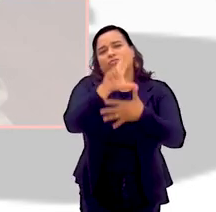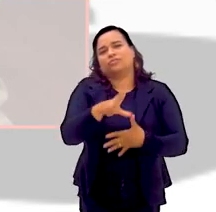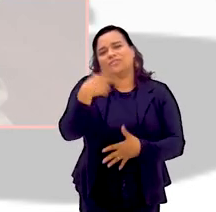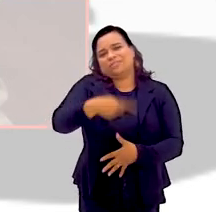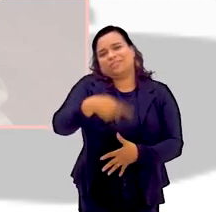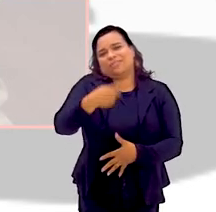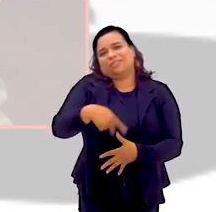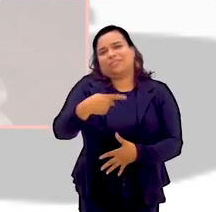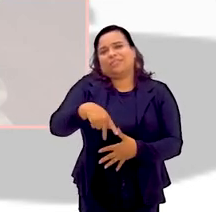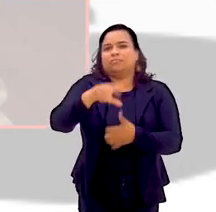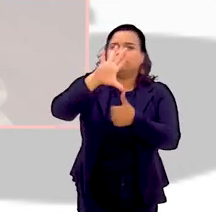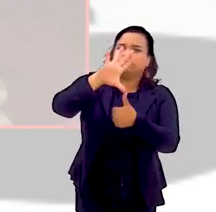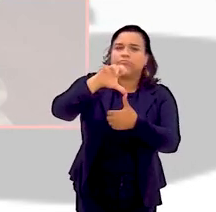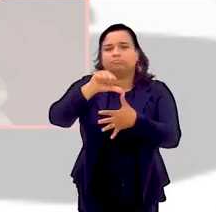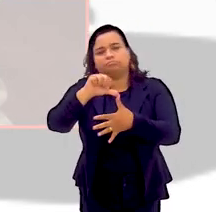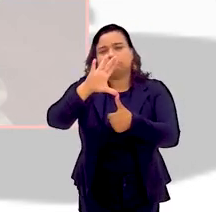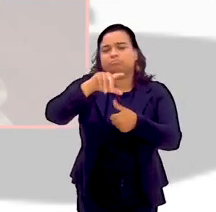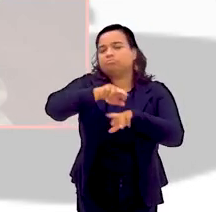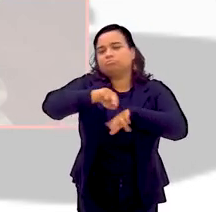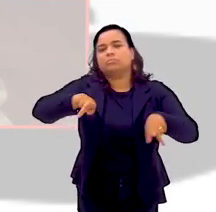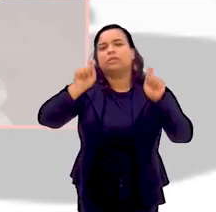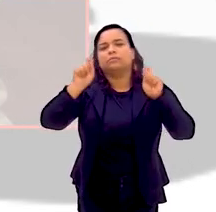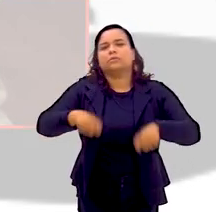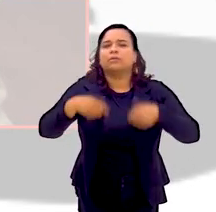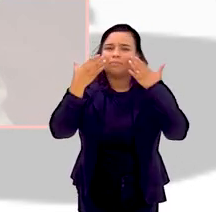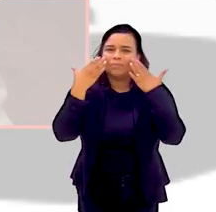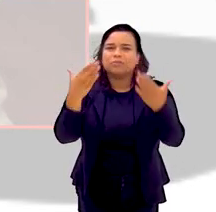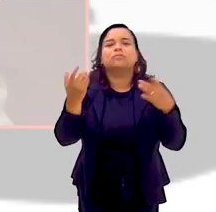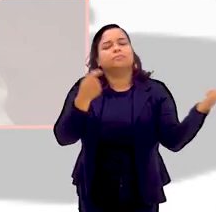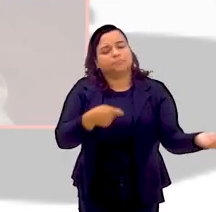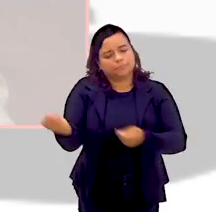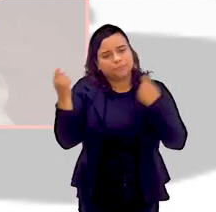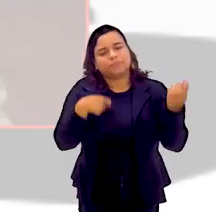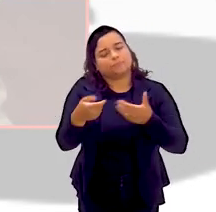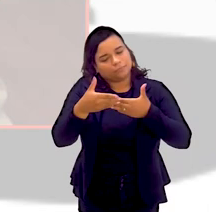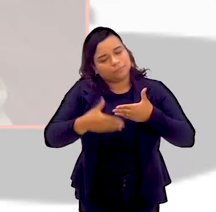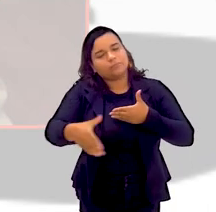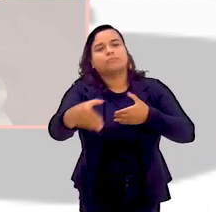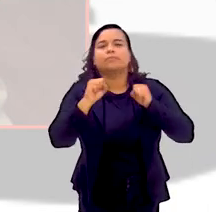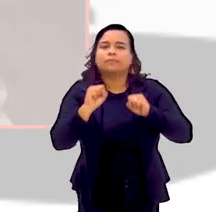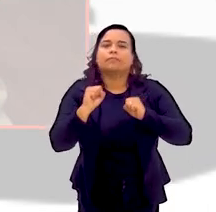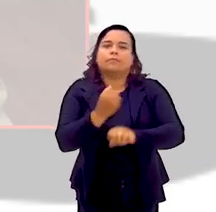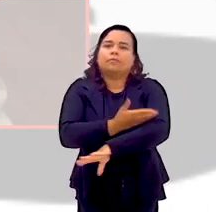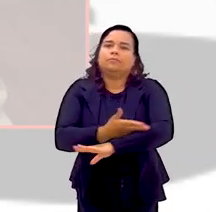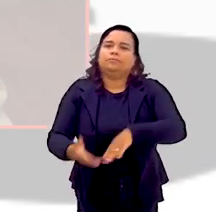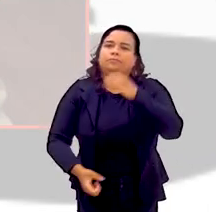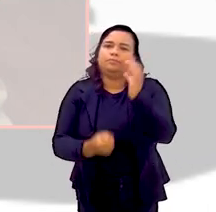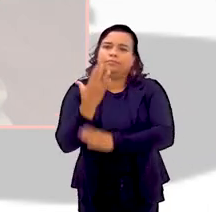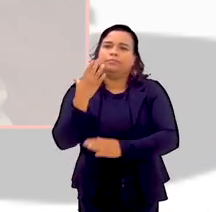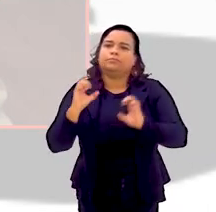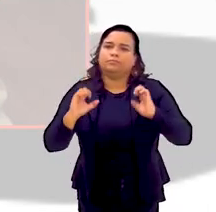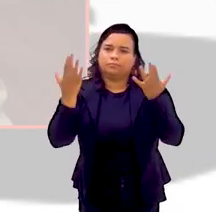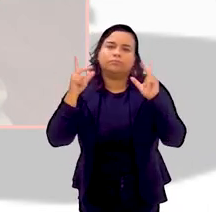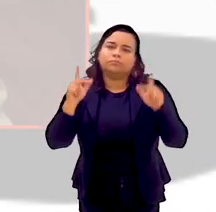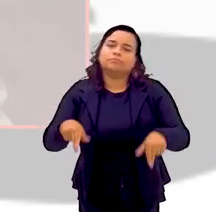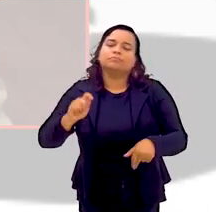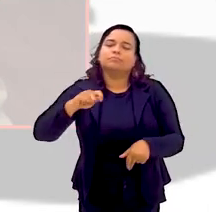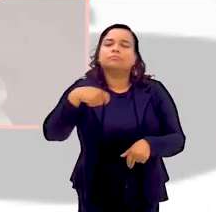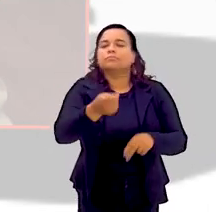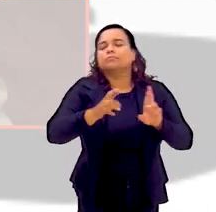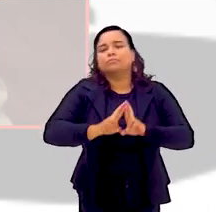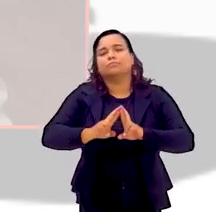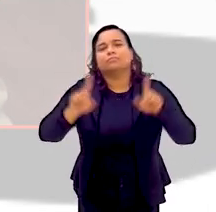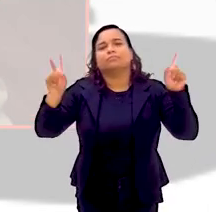nas Américas, que seja fundamental termos aqui de maneira perene também, uma habitualidade que nos dê um